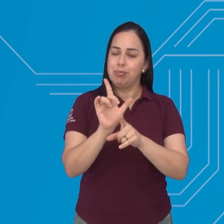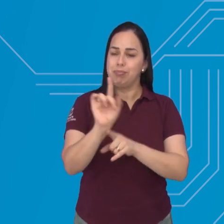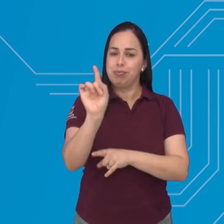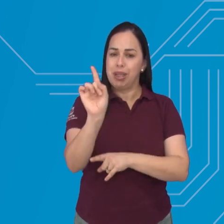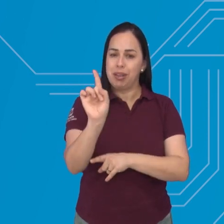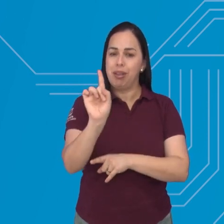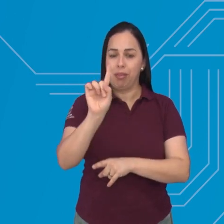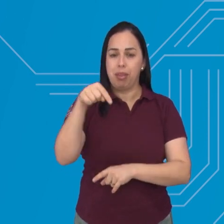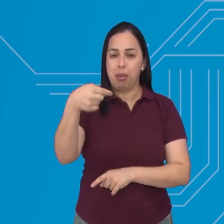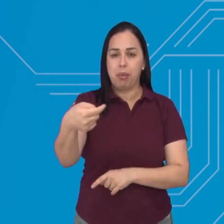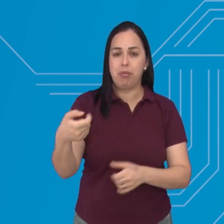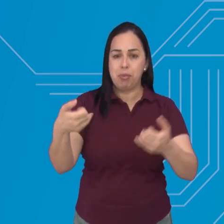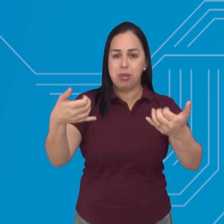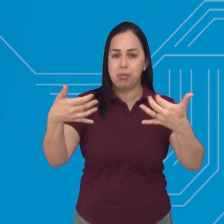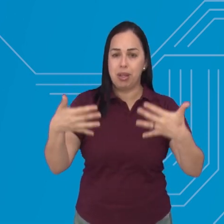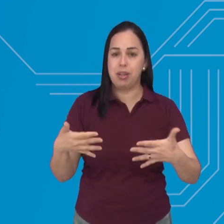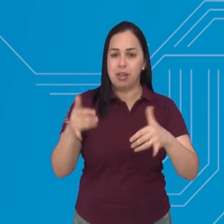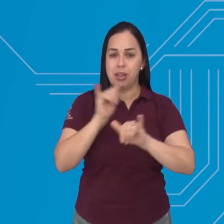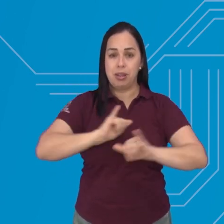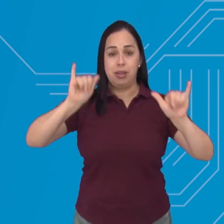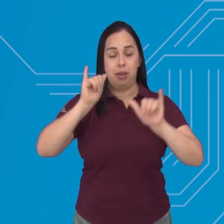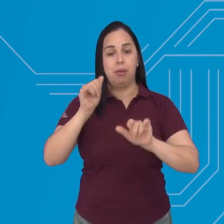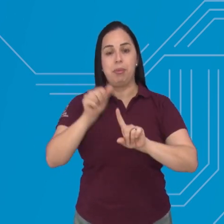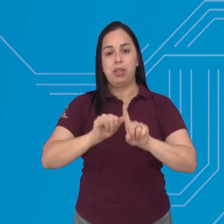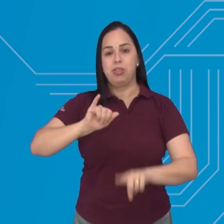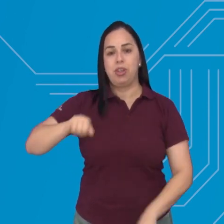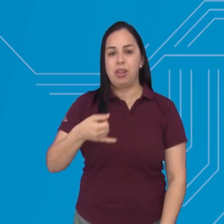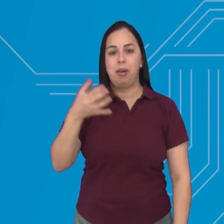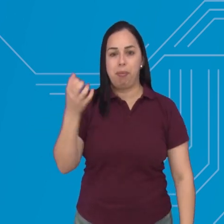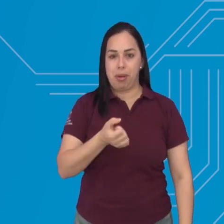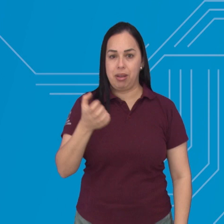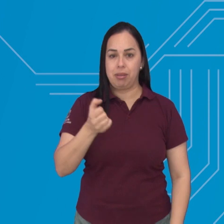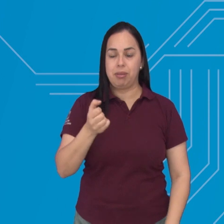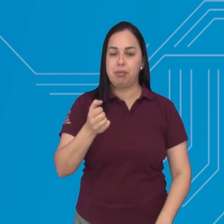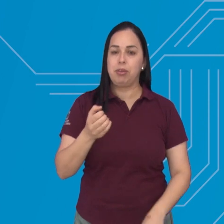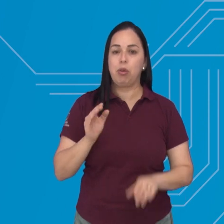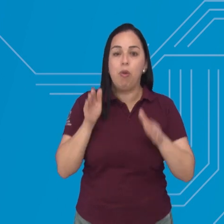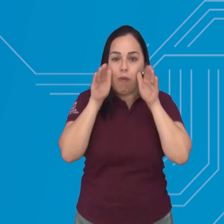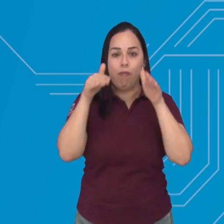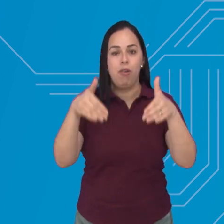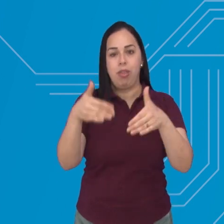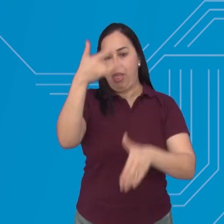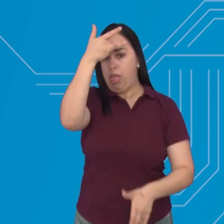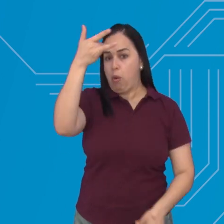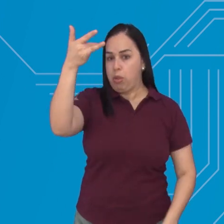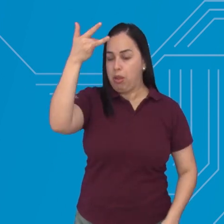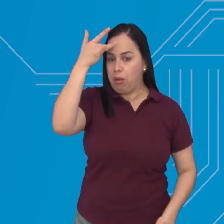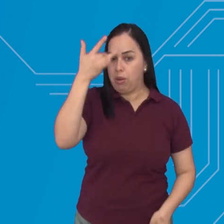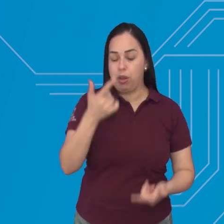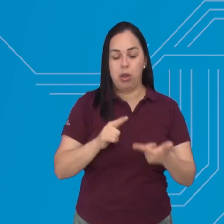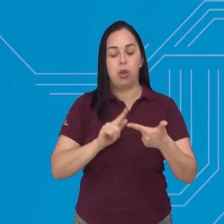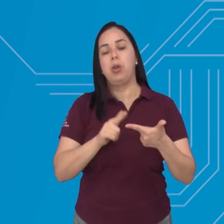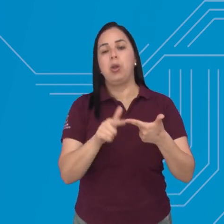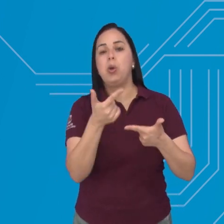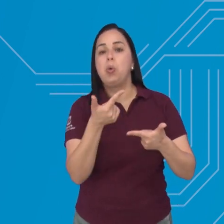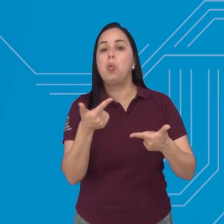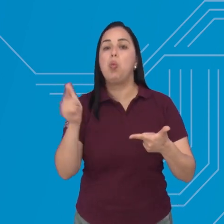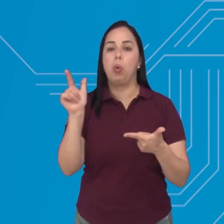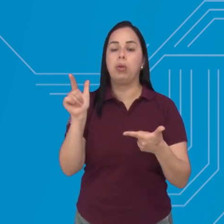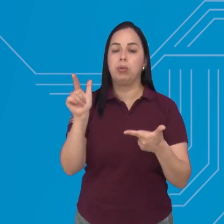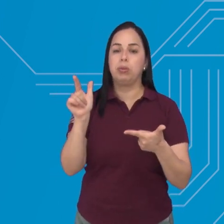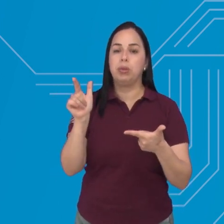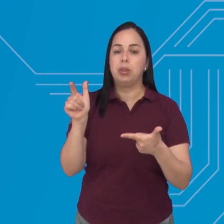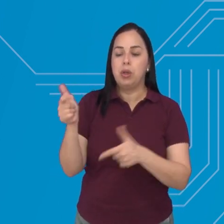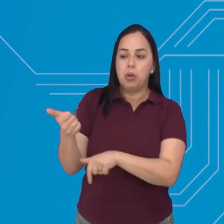daí, porque no próximo bloco vamos falar sobre a campanha Janeiro Branco, focada na saúde mental. Tem outra matéria bem legal sobre o